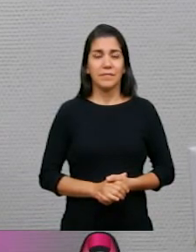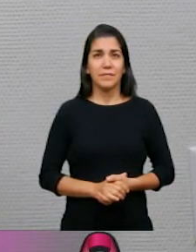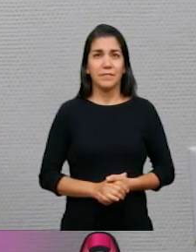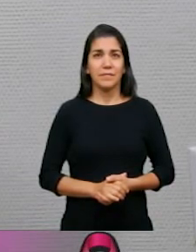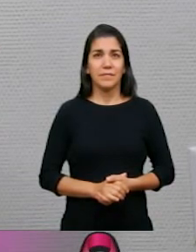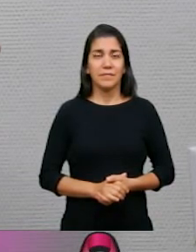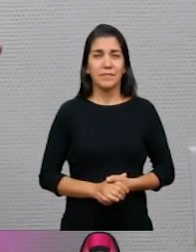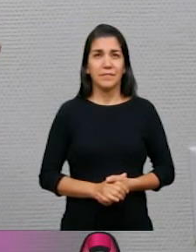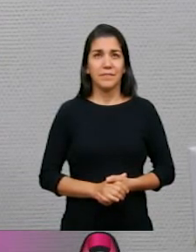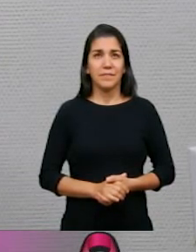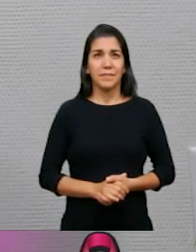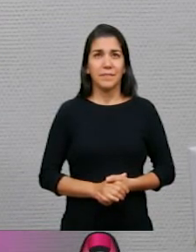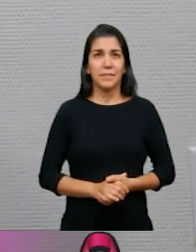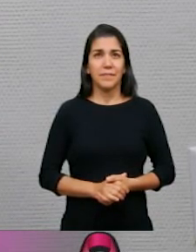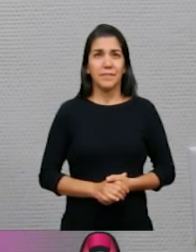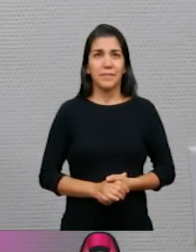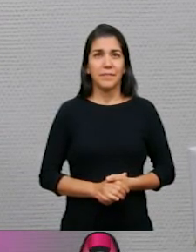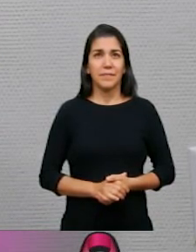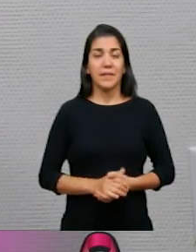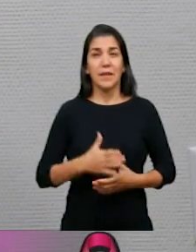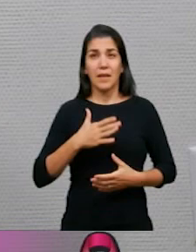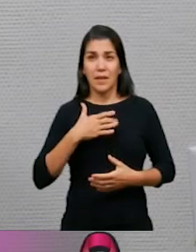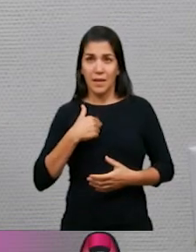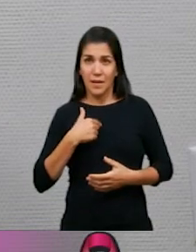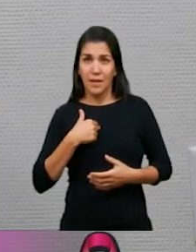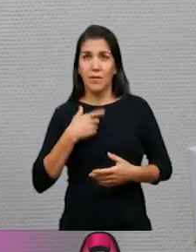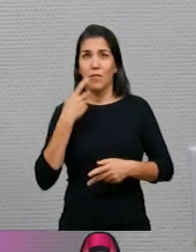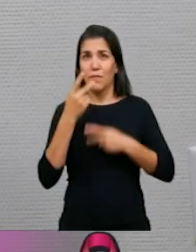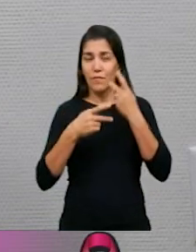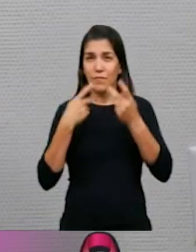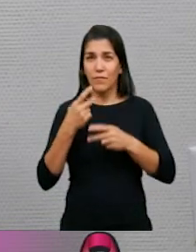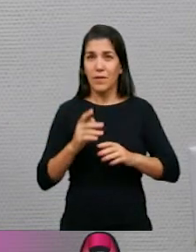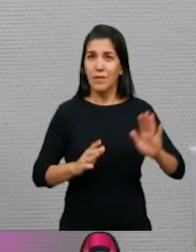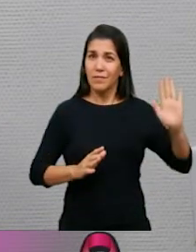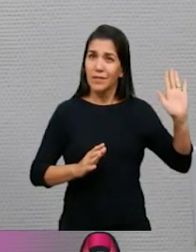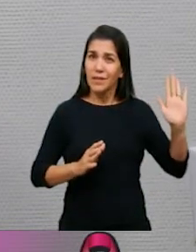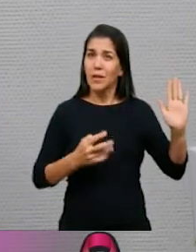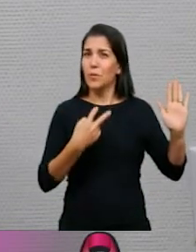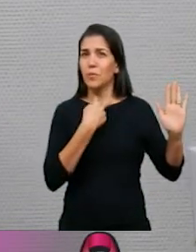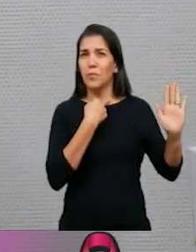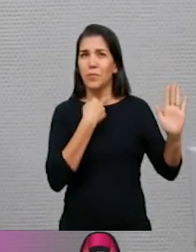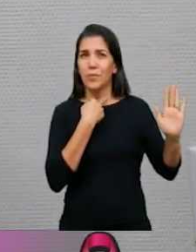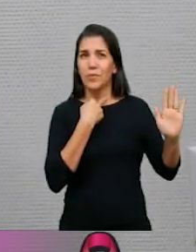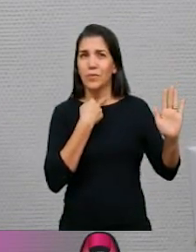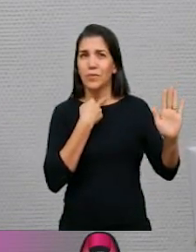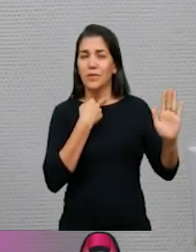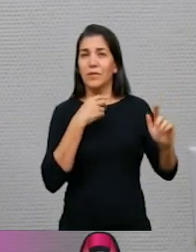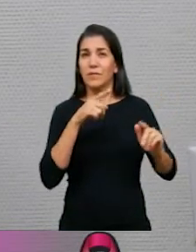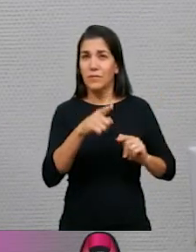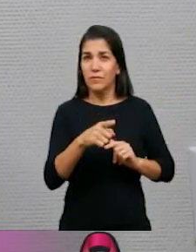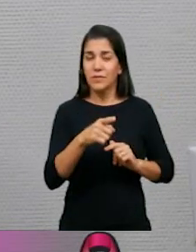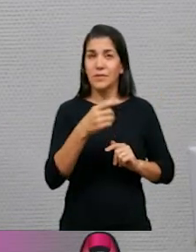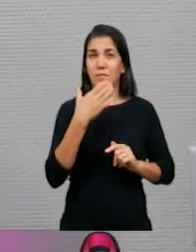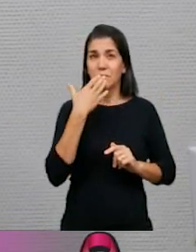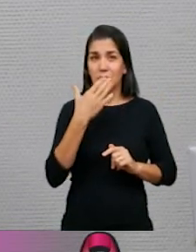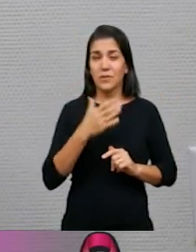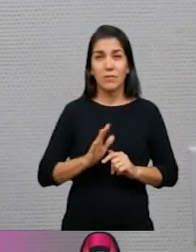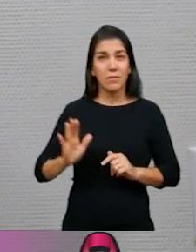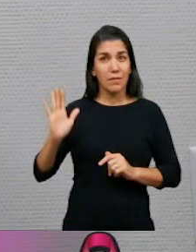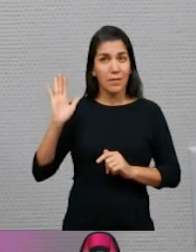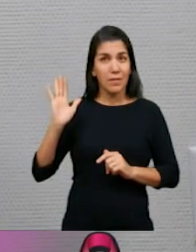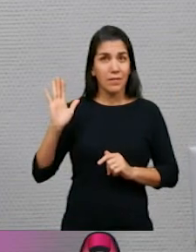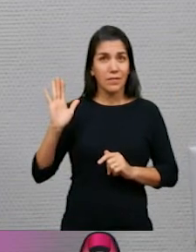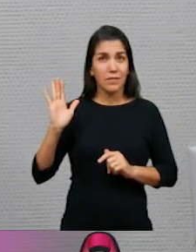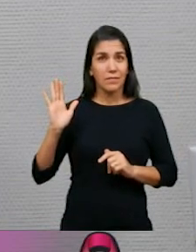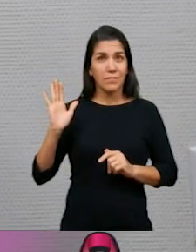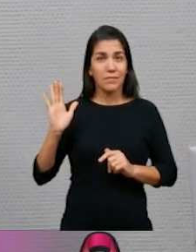pela ordem, eu tenho direito também. Mas no meio da minha fala, meu amigo, você não pode pedir pela ordem no meio da minha não. fala. Você pode pedir uma parte. Você quer uma parte? Não. Na meio da minha não. fala? Eu